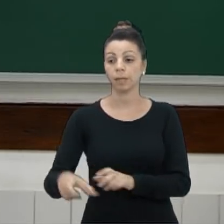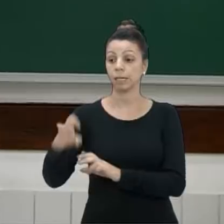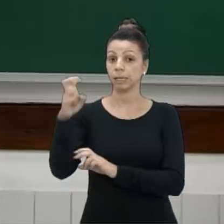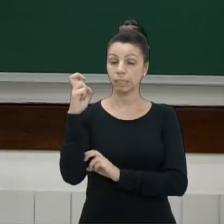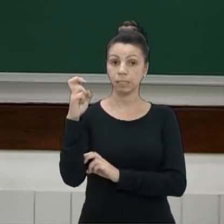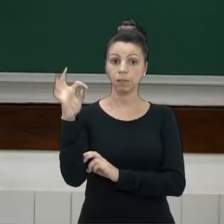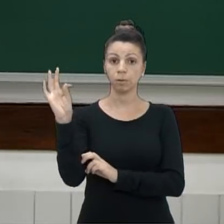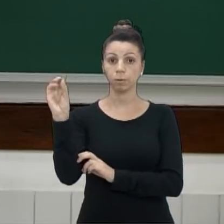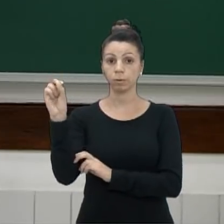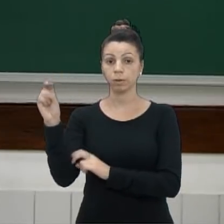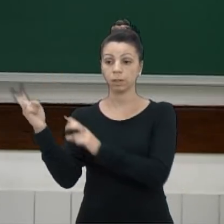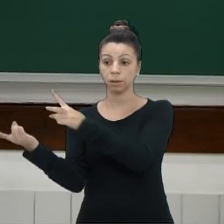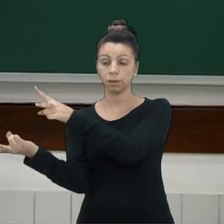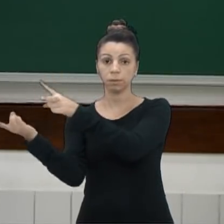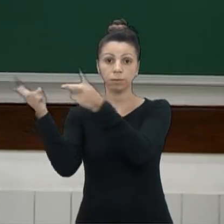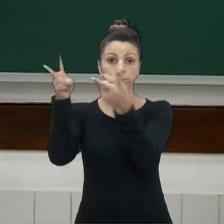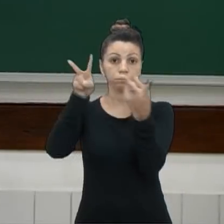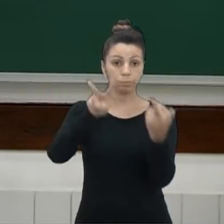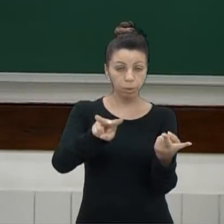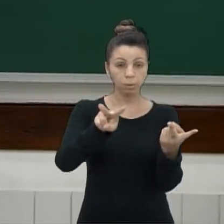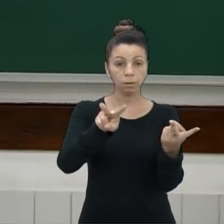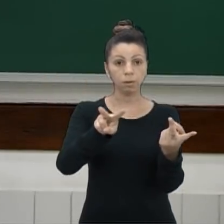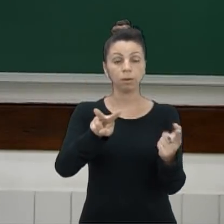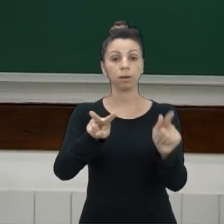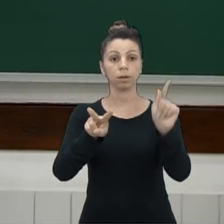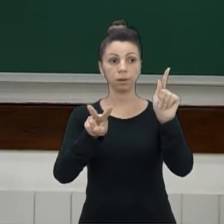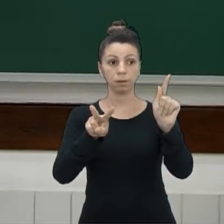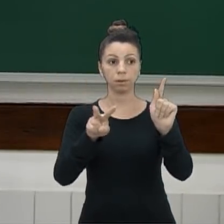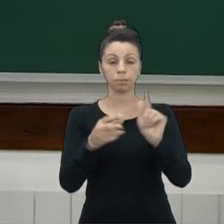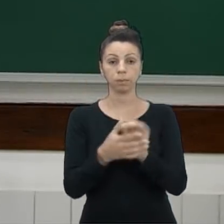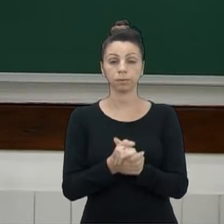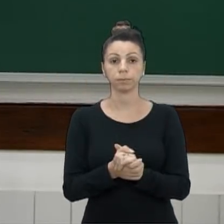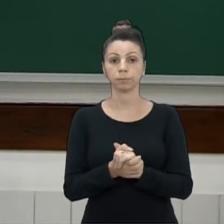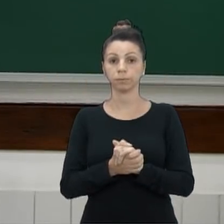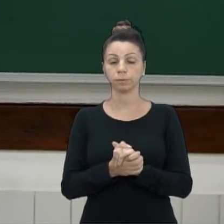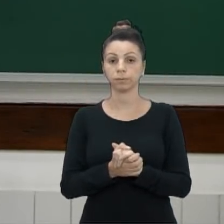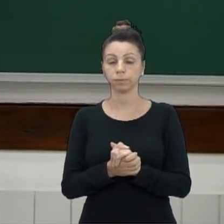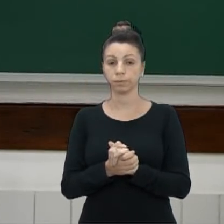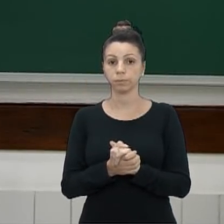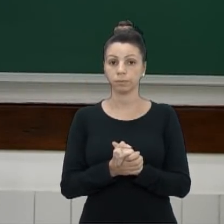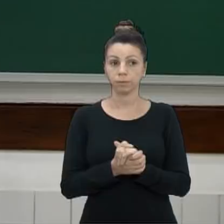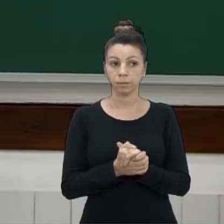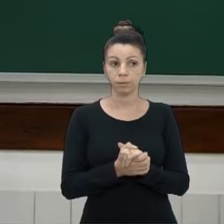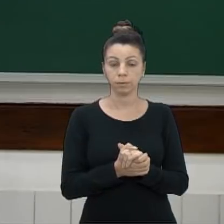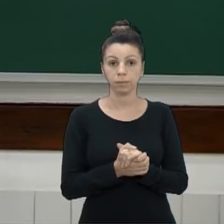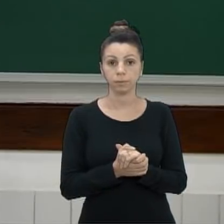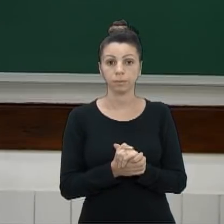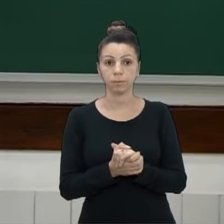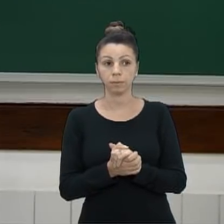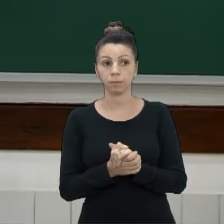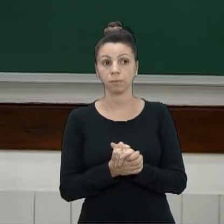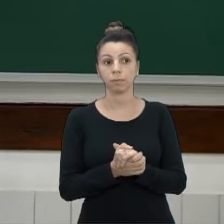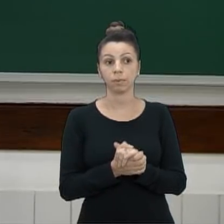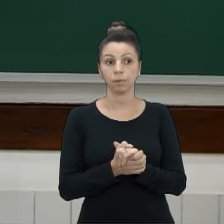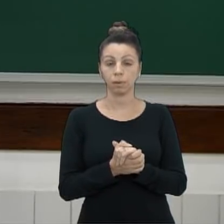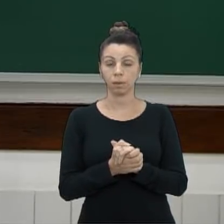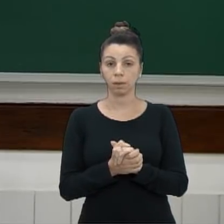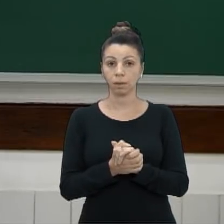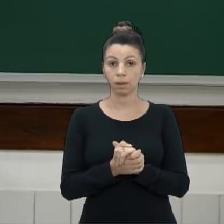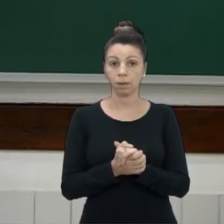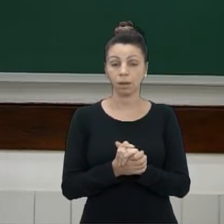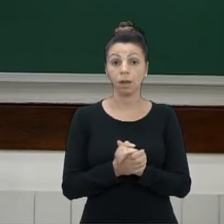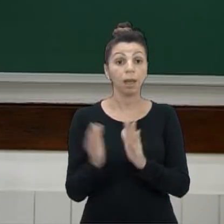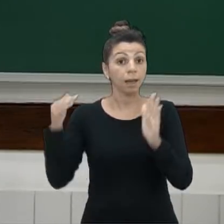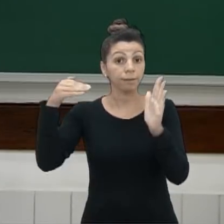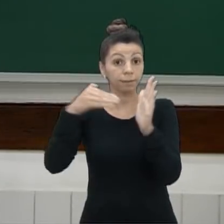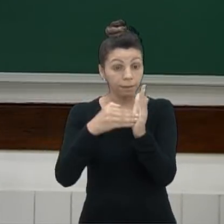em gramas. Lembrando, a tabela, tonelada, quilograma. Não é quilograma, eu quero que vocês vão lá até